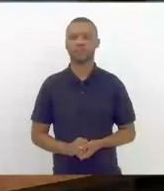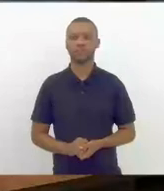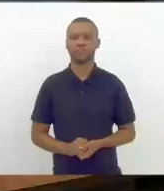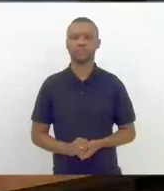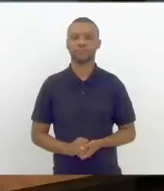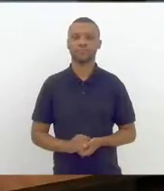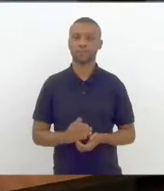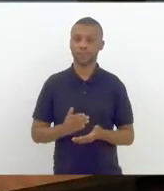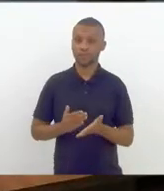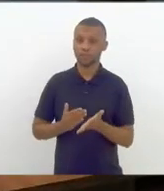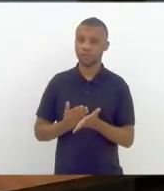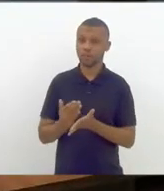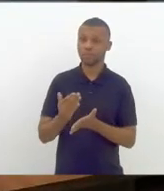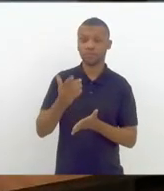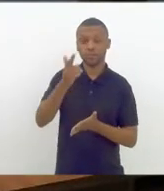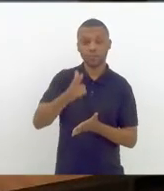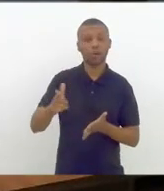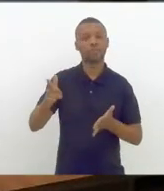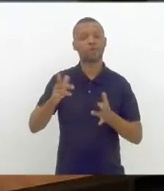Está reaberta a sessão.